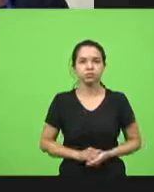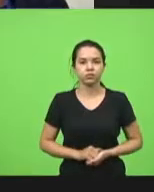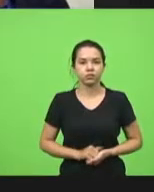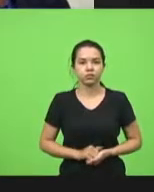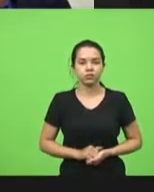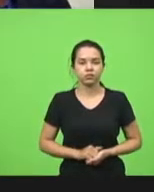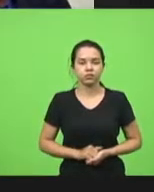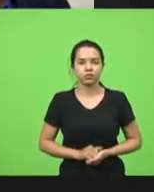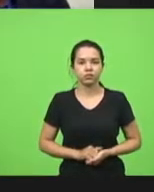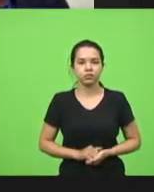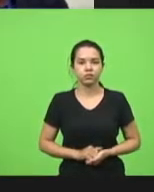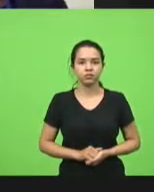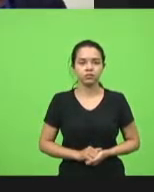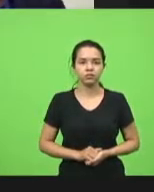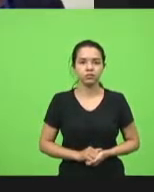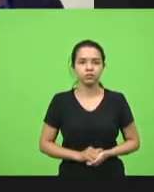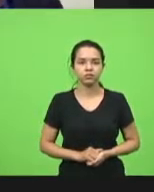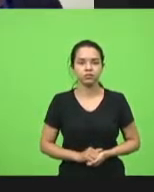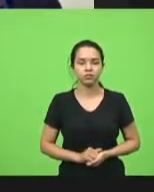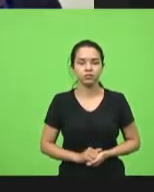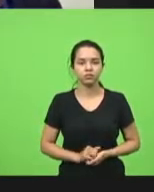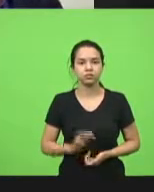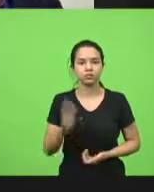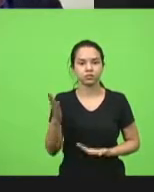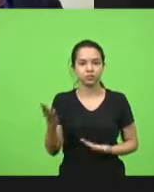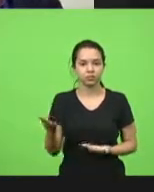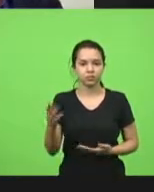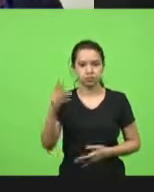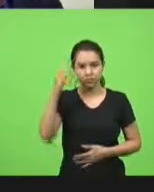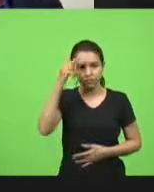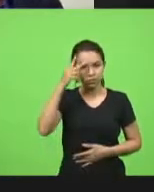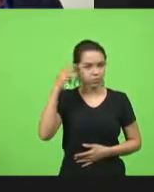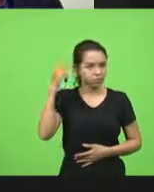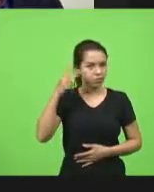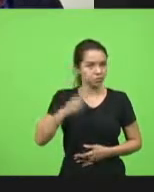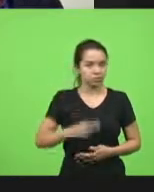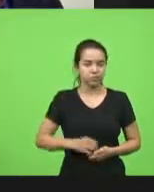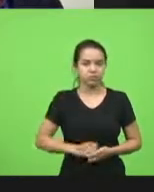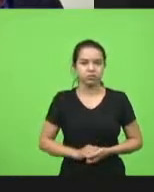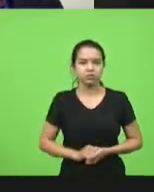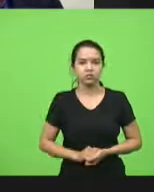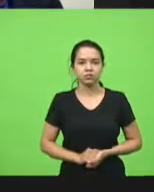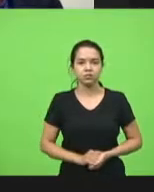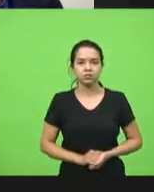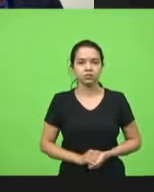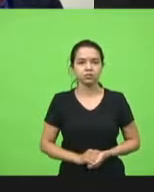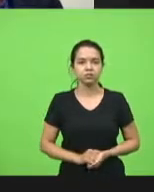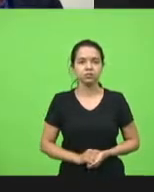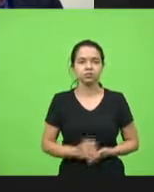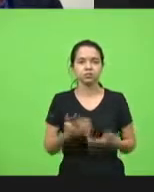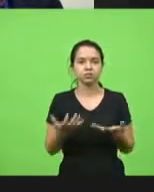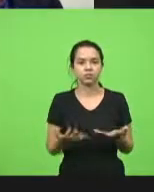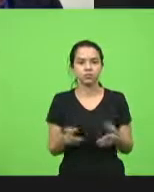Senhor presidente, se me permite... Com a palavra, deputada Paulinha. Eu quero também